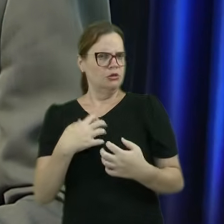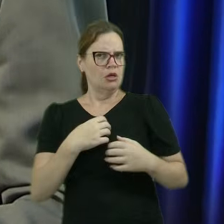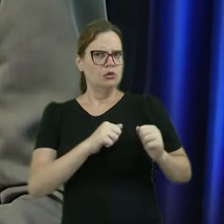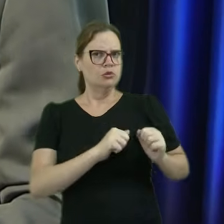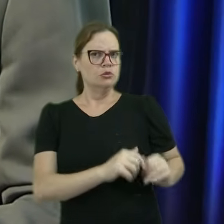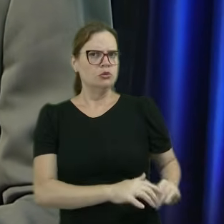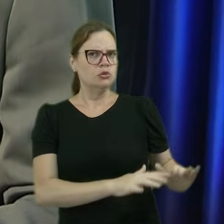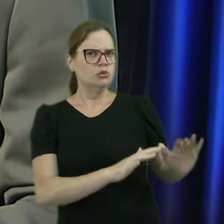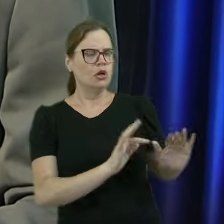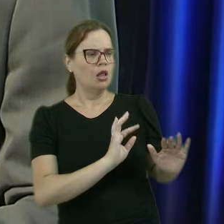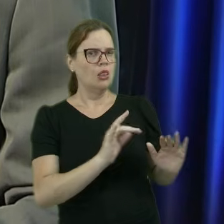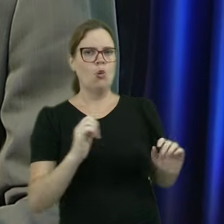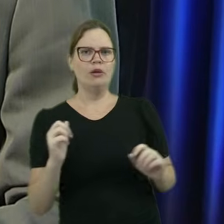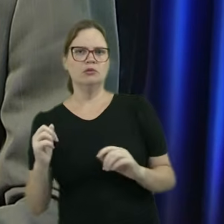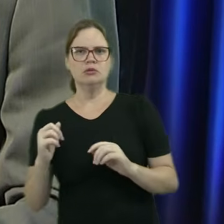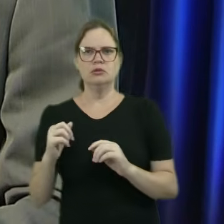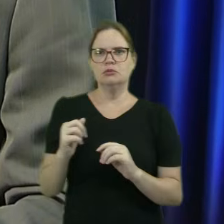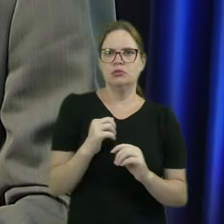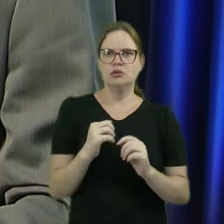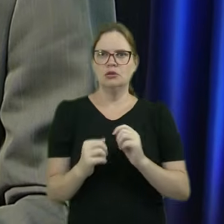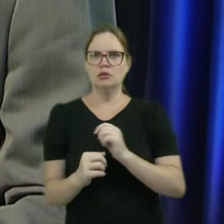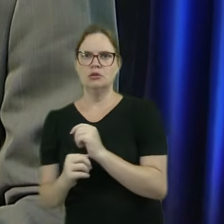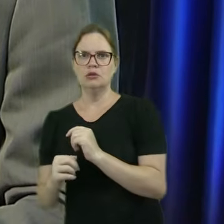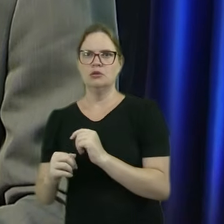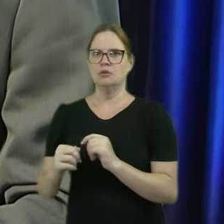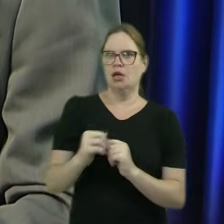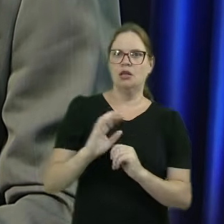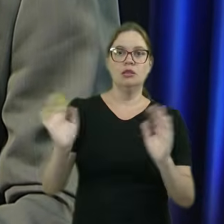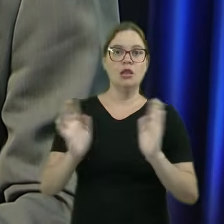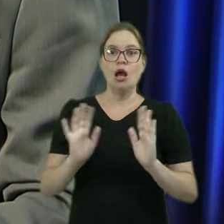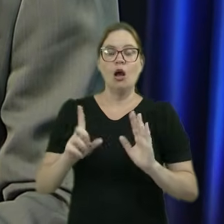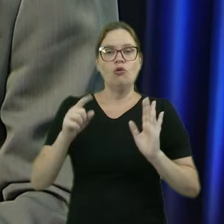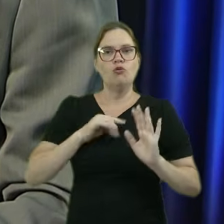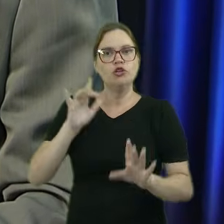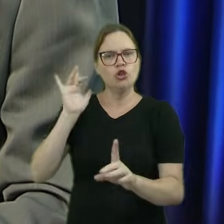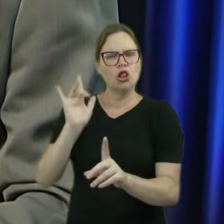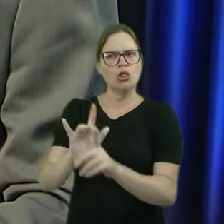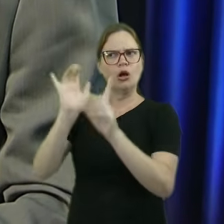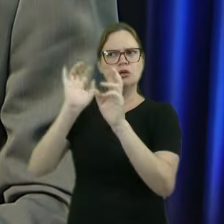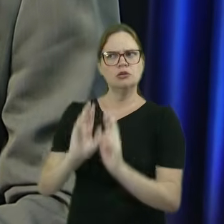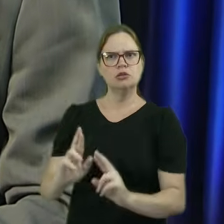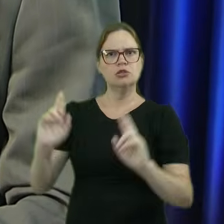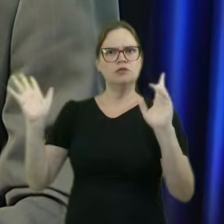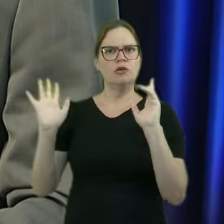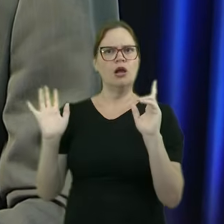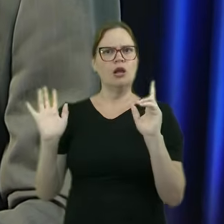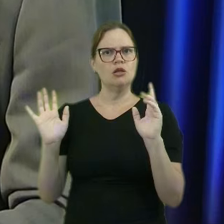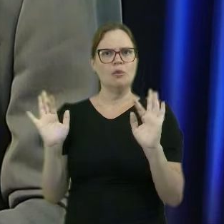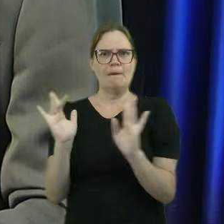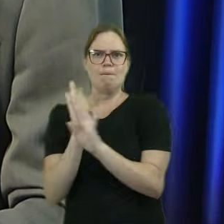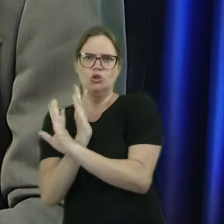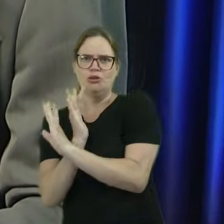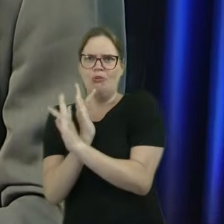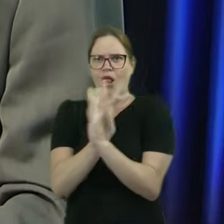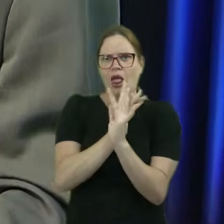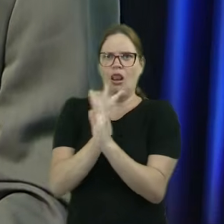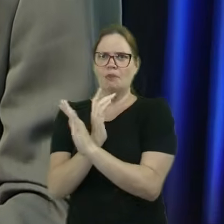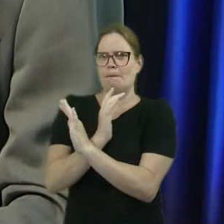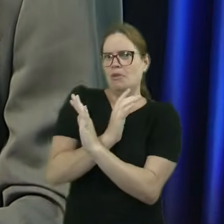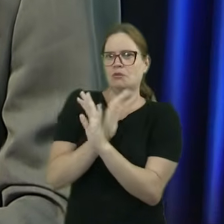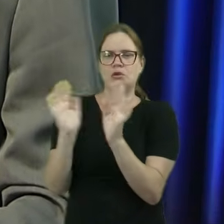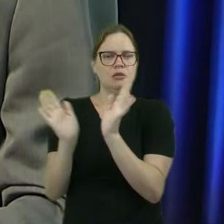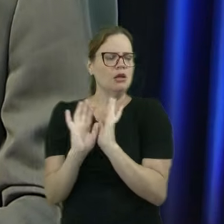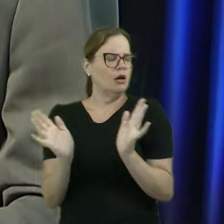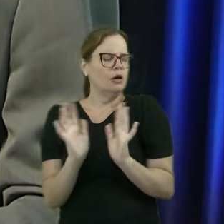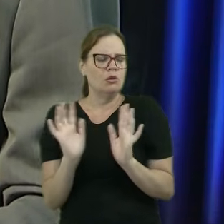um esbarrão da multidão, mas foi um toque especial, um toque diferente. Porque ela dizia, né? Se tão